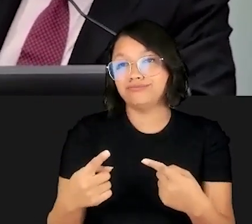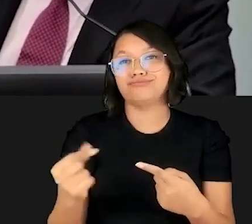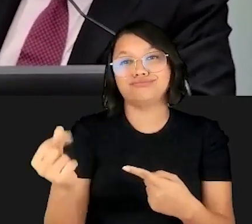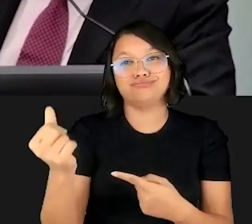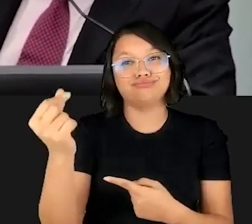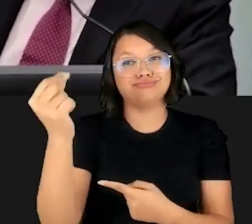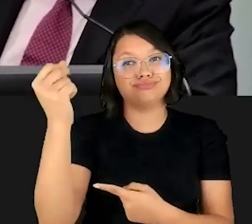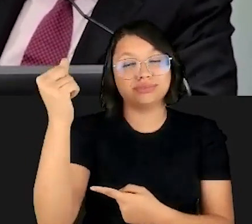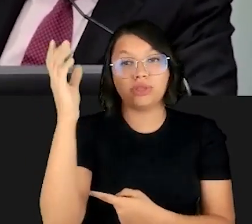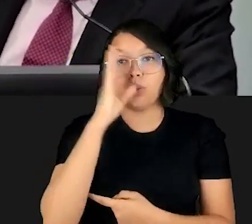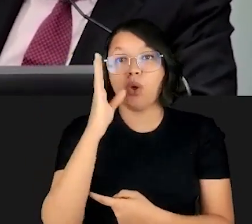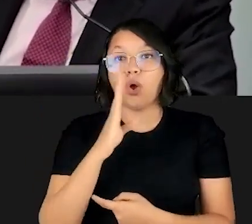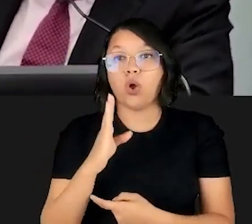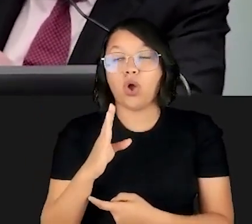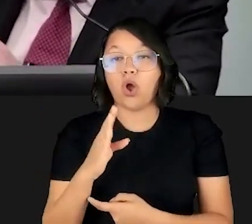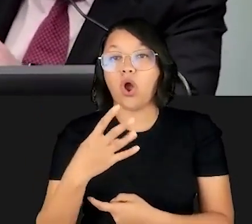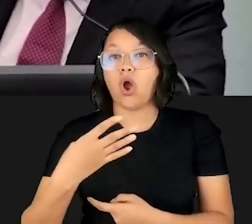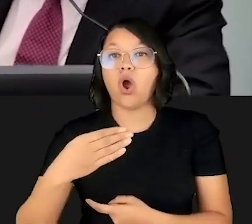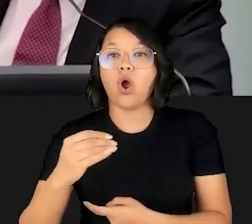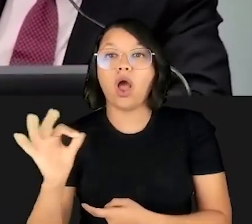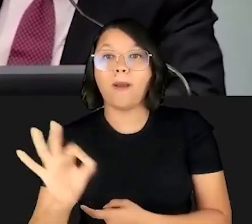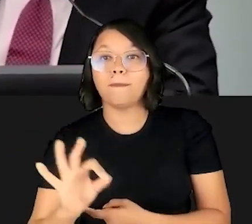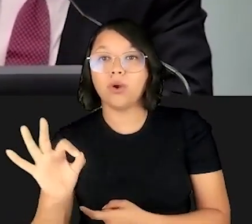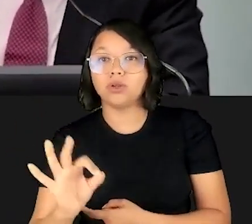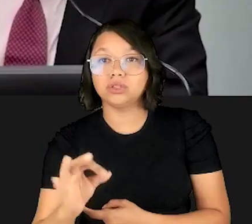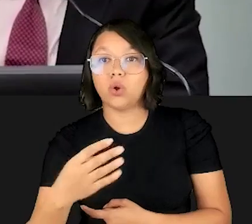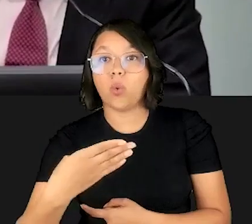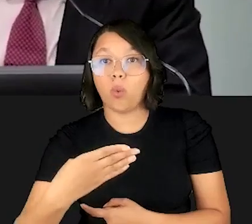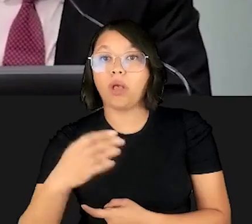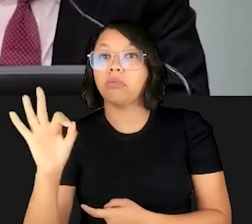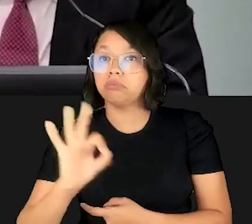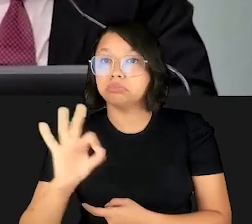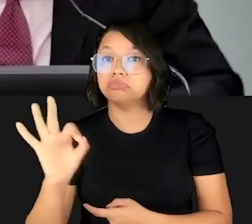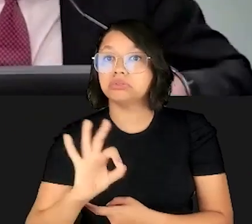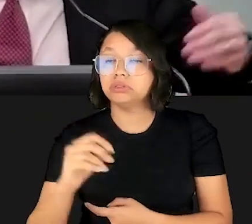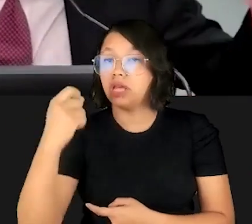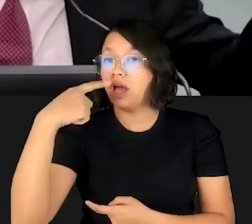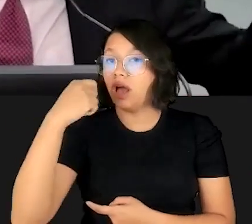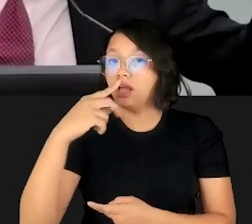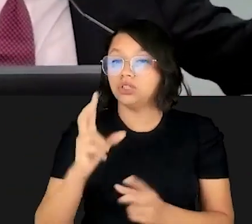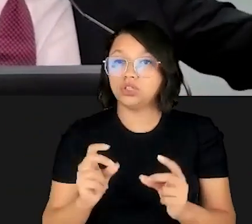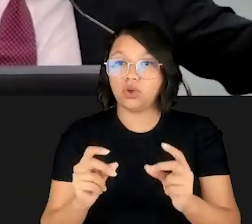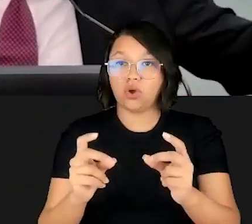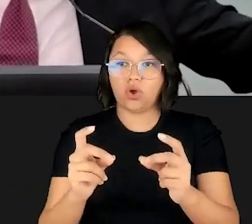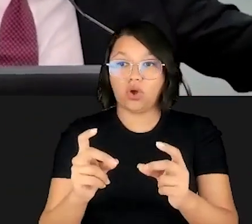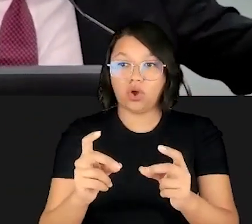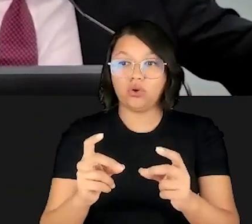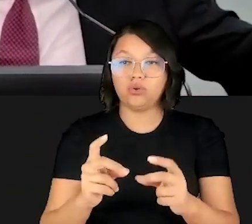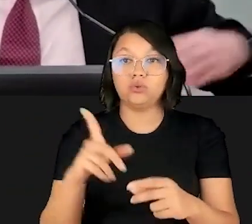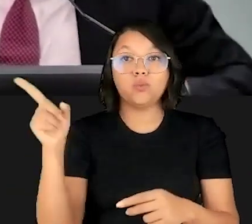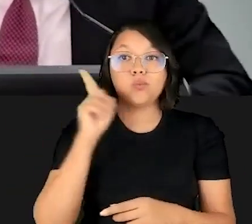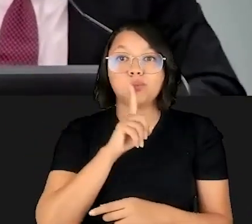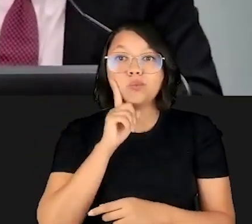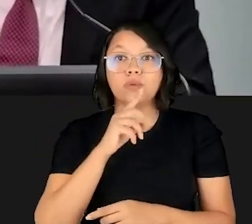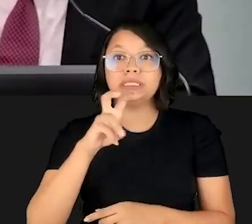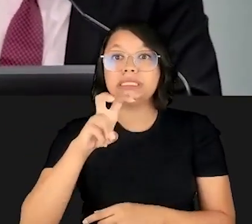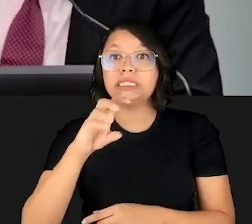Brasil consome 4% da medicação oncológica mundial. Os Estados Unidos consomem 50%